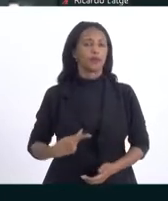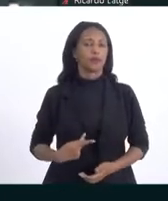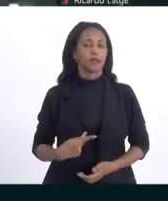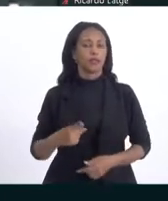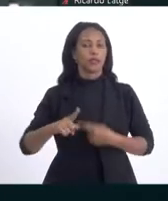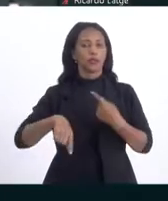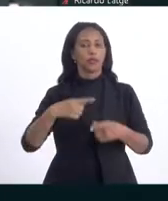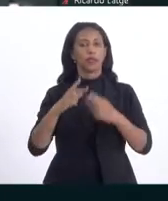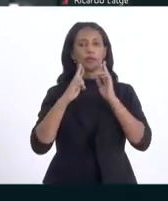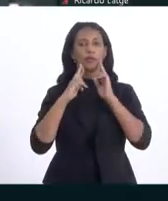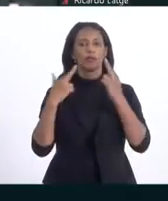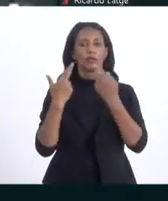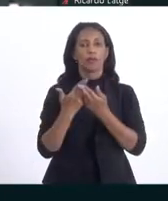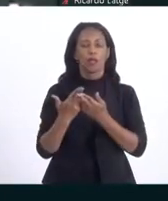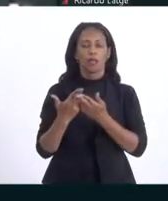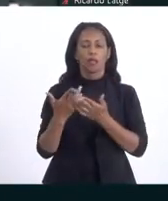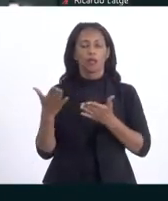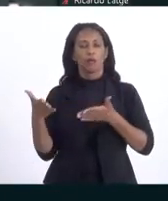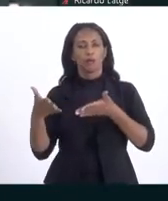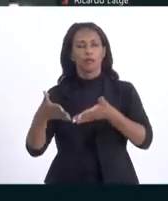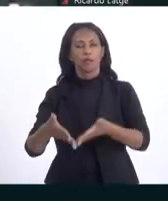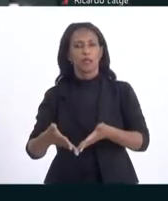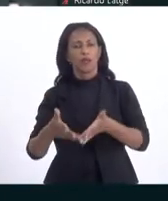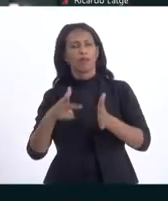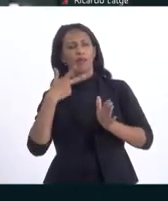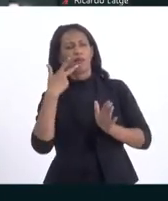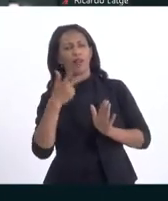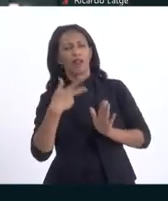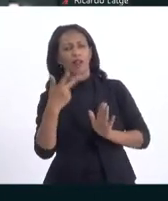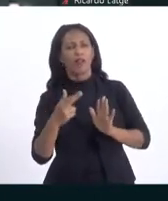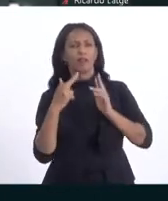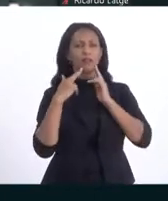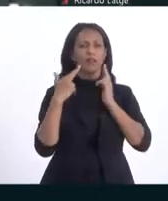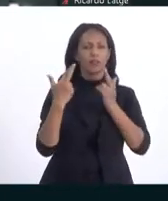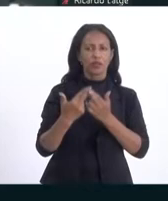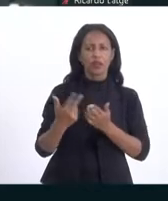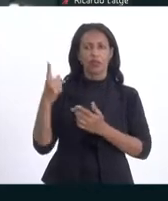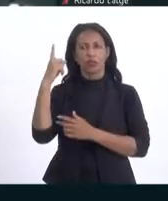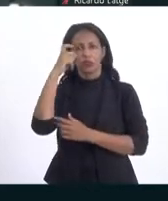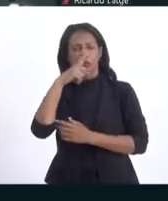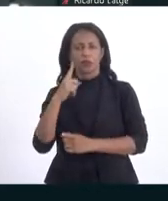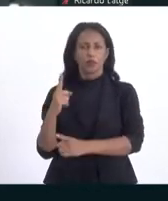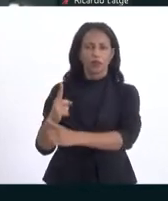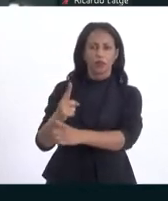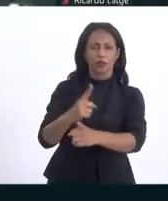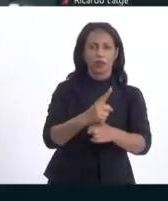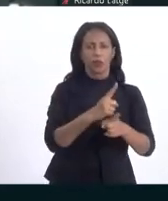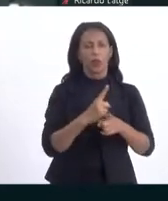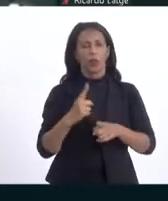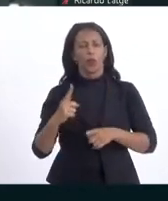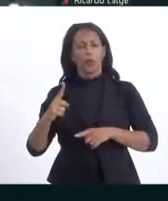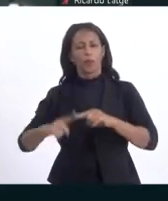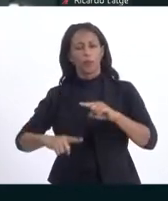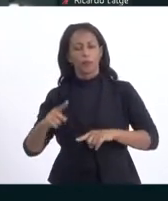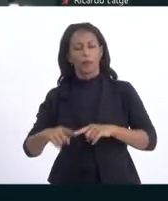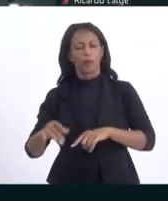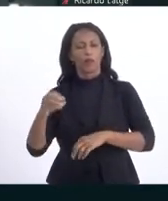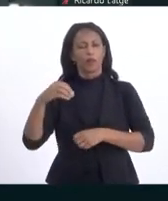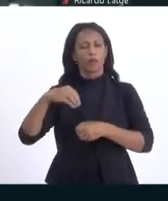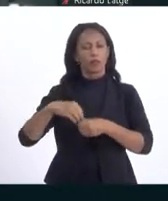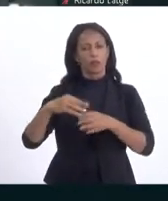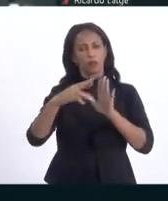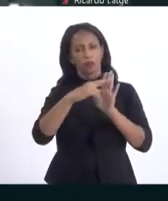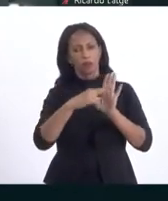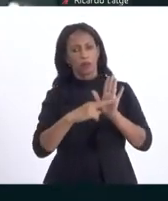depois daquela reunião, citava nas suas sessões da Alerj a dificuldade de se encontrar um produto do Rio dentro das gôndolas